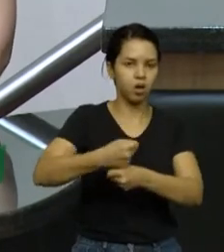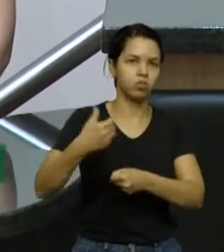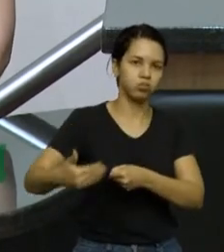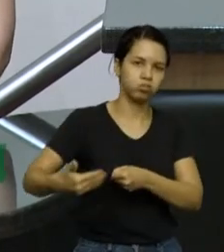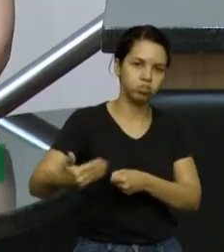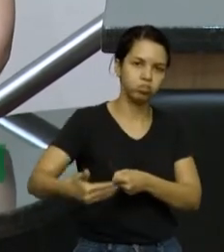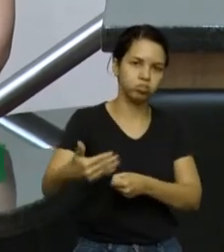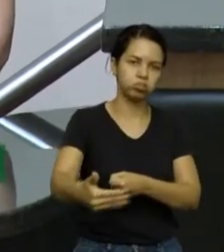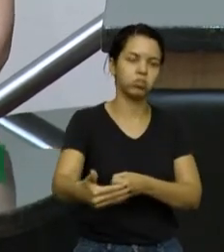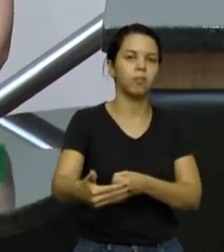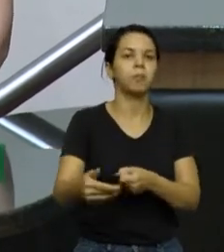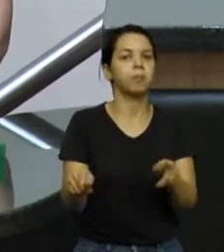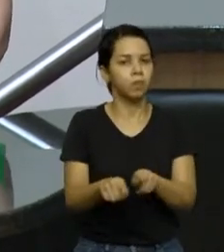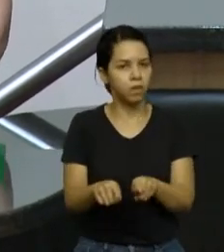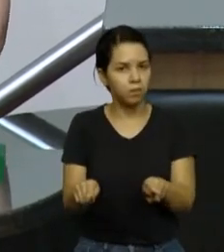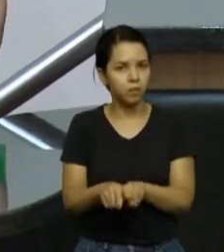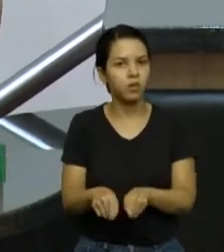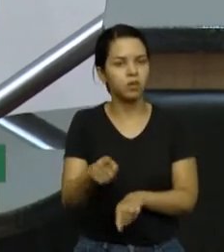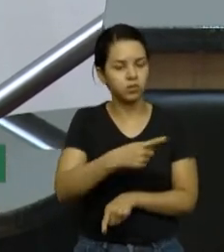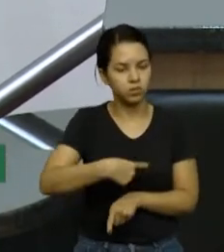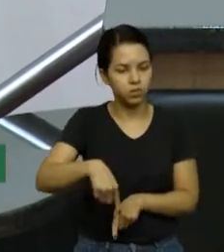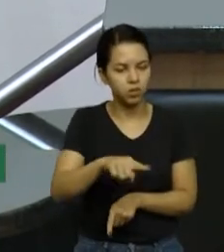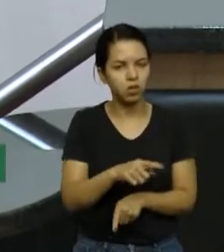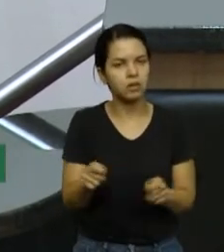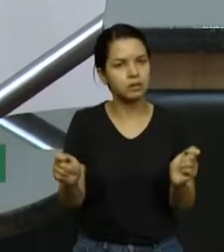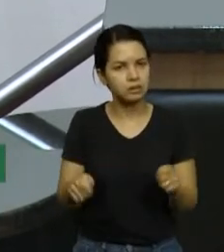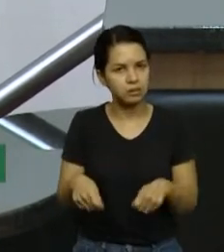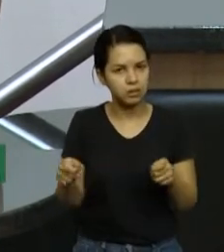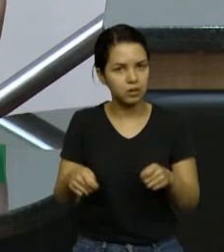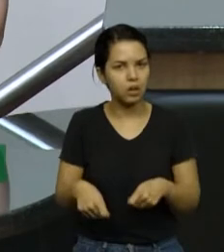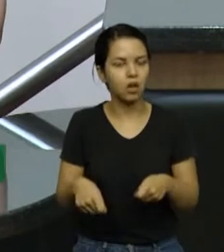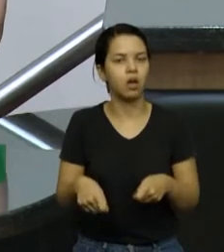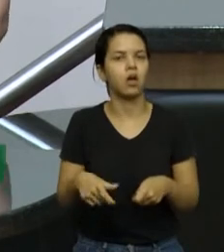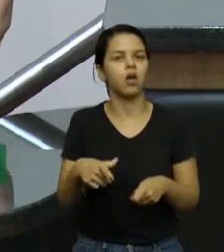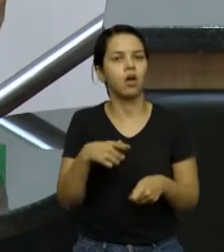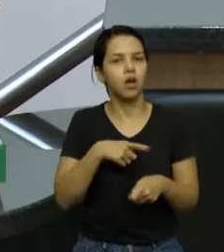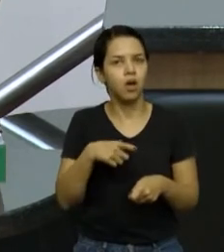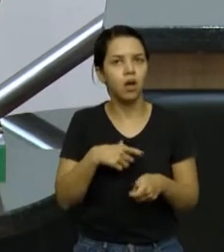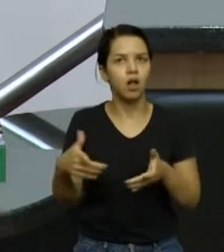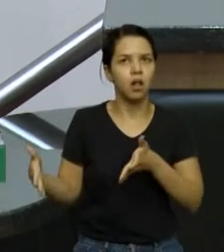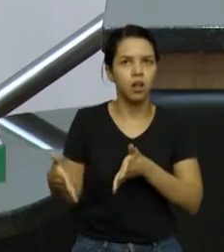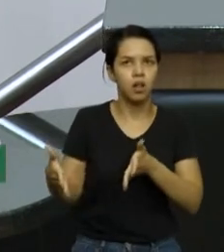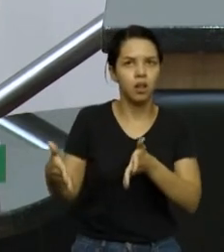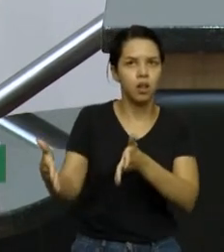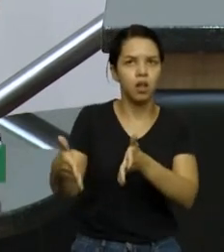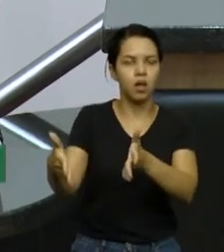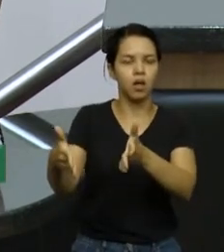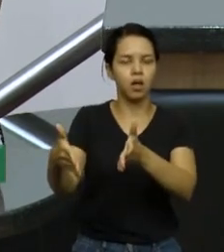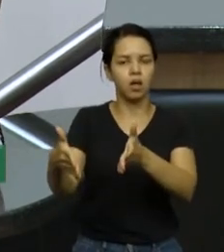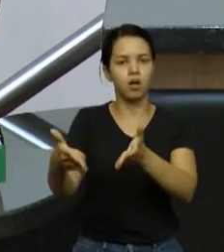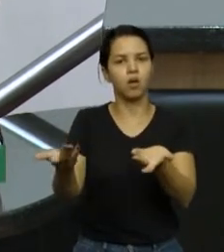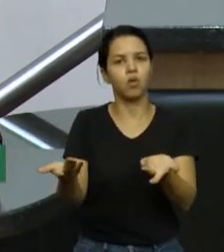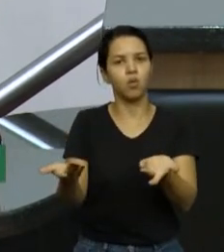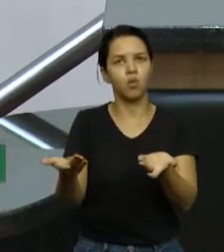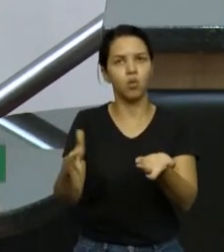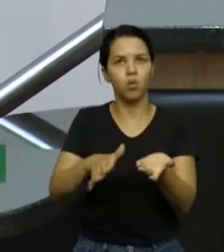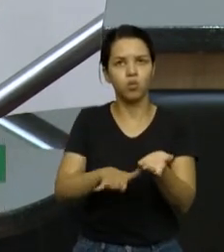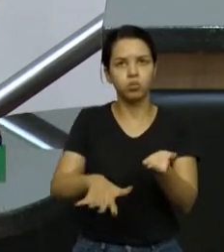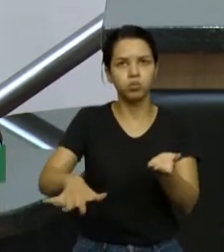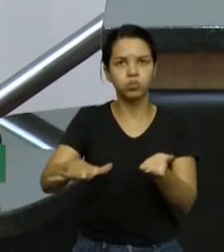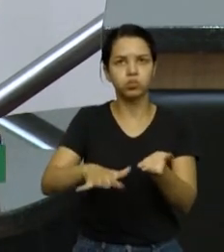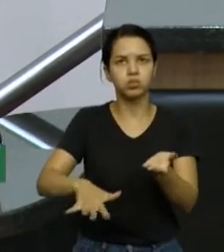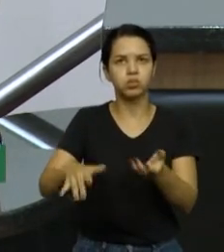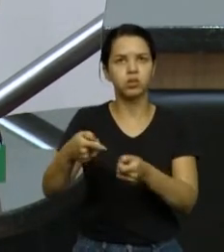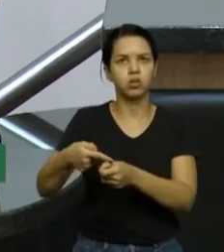também temos um grande potencial a ser explorado. Nós temos lagos que banham o nosso município, duas